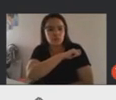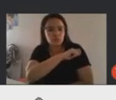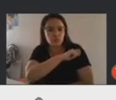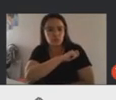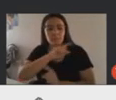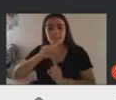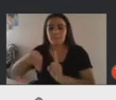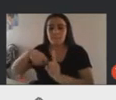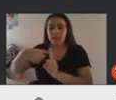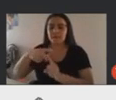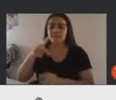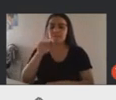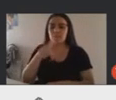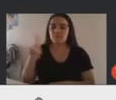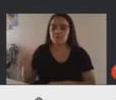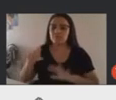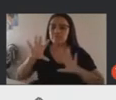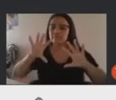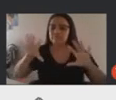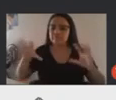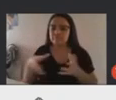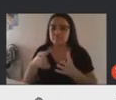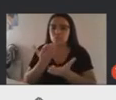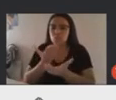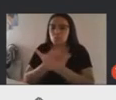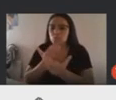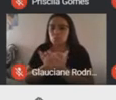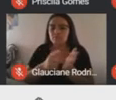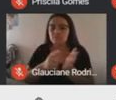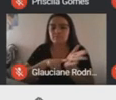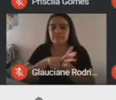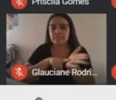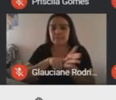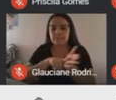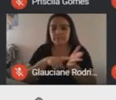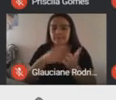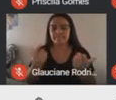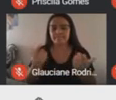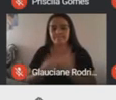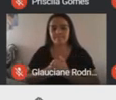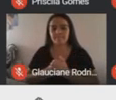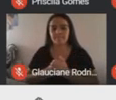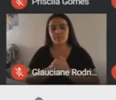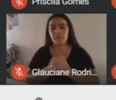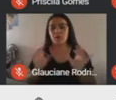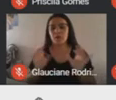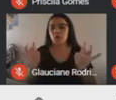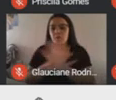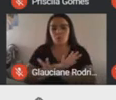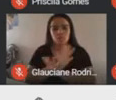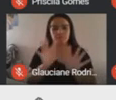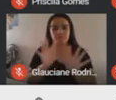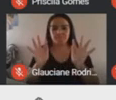aqui que fazem essa pesquisa. E é isso, pessoal.